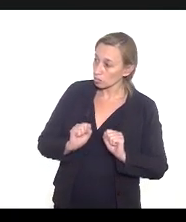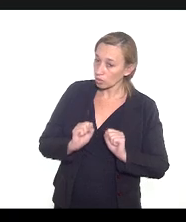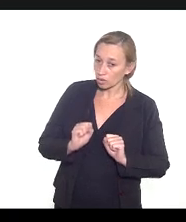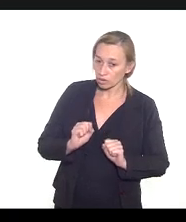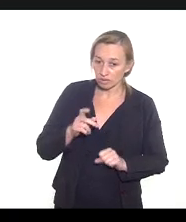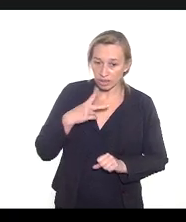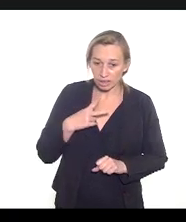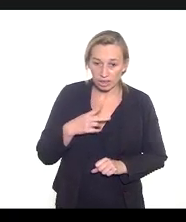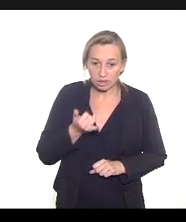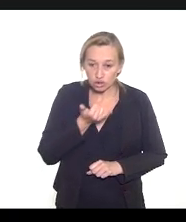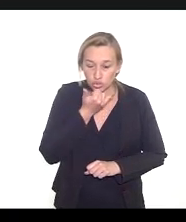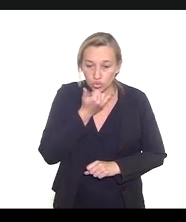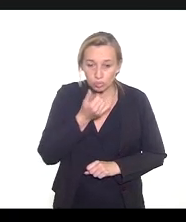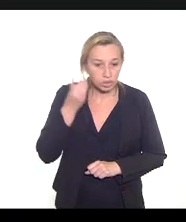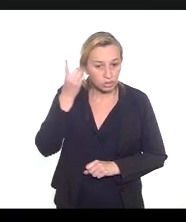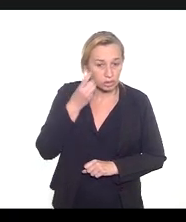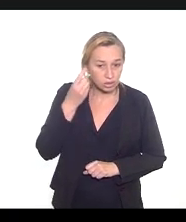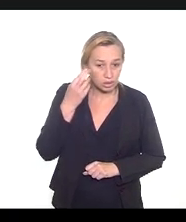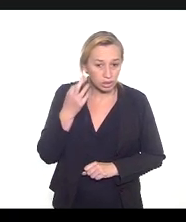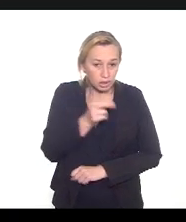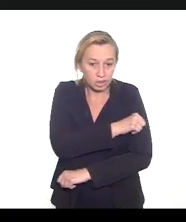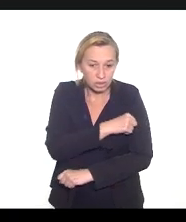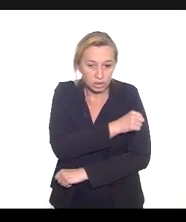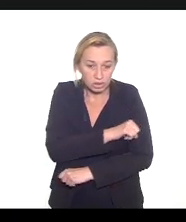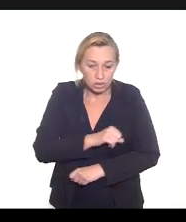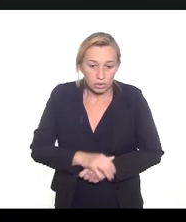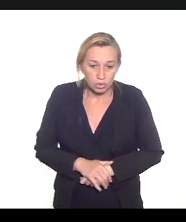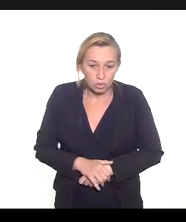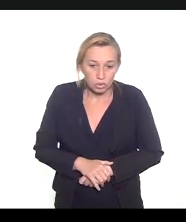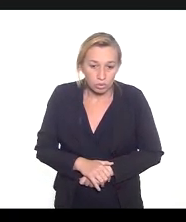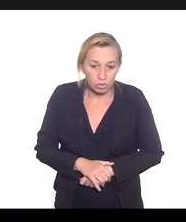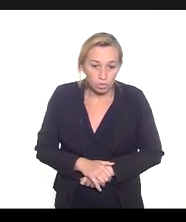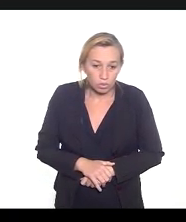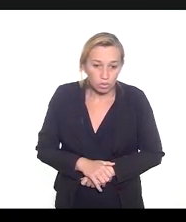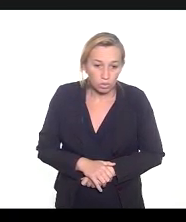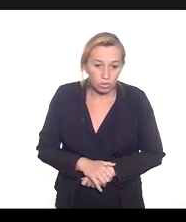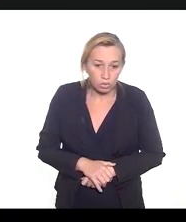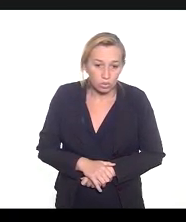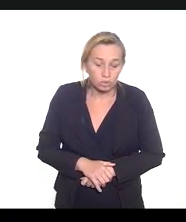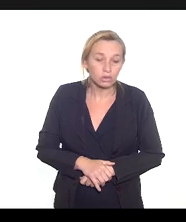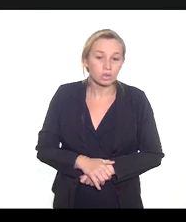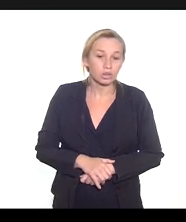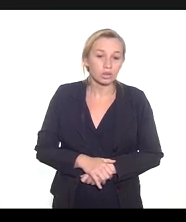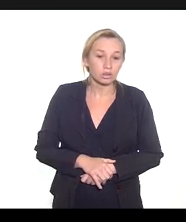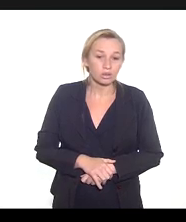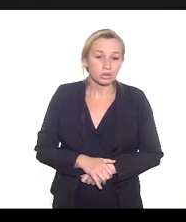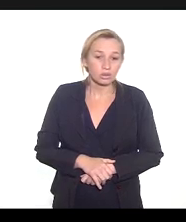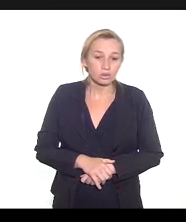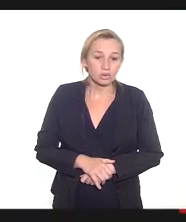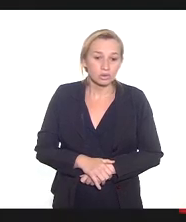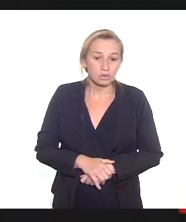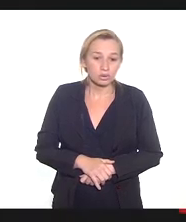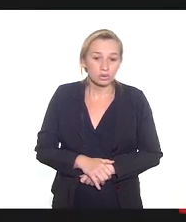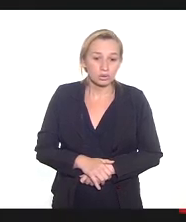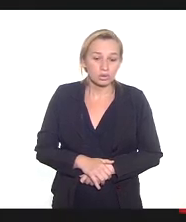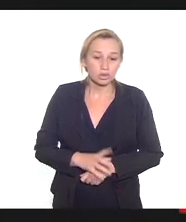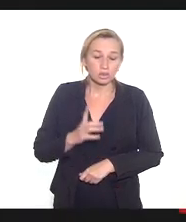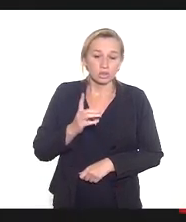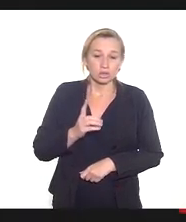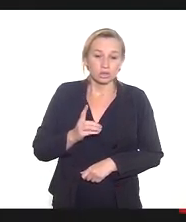Regiane desculpe pode completar por favor e não é que eu esperei adaptar da